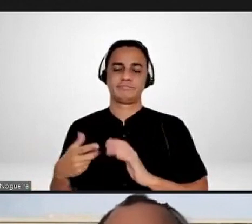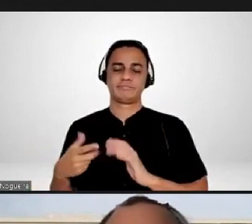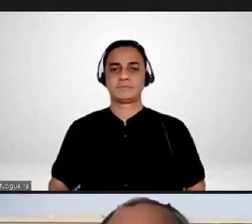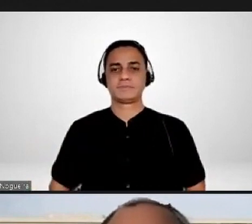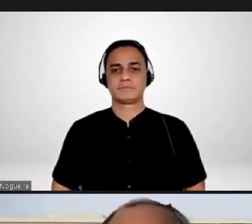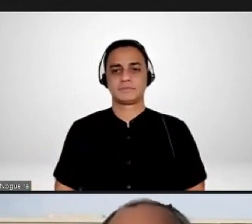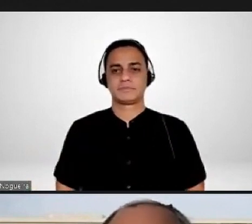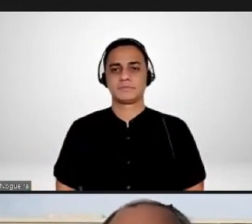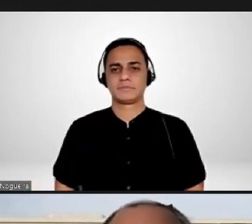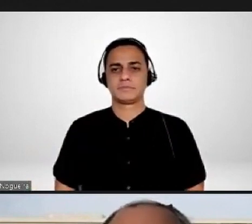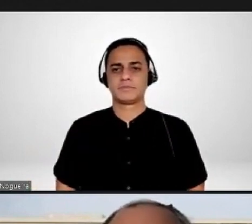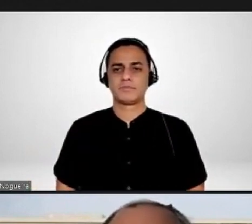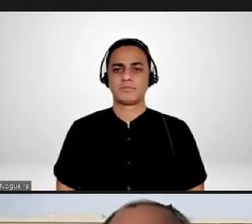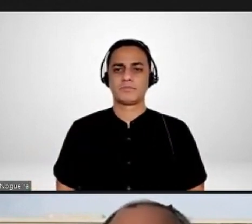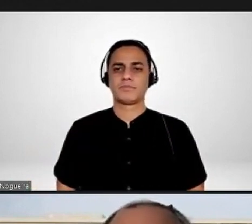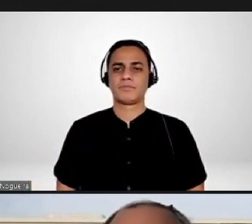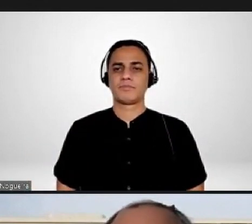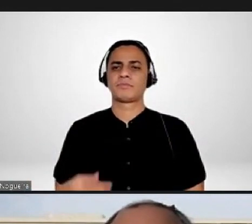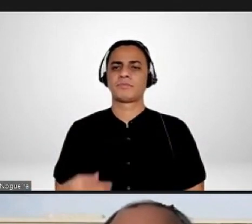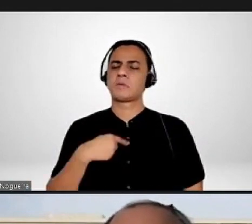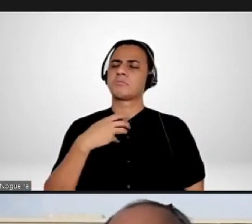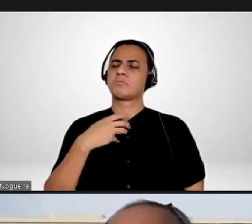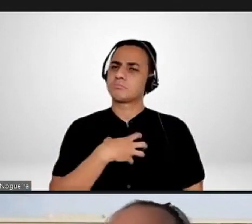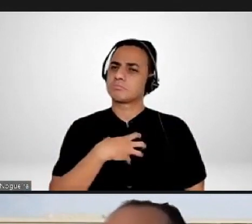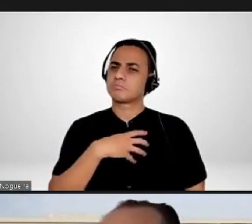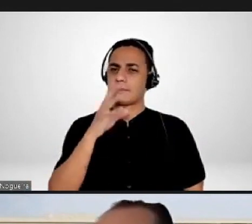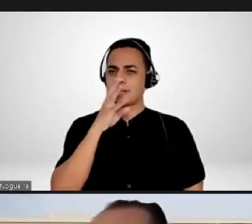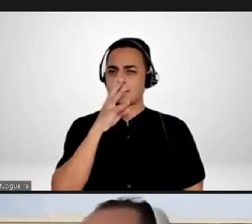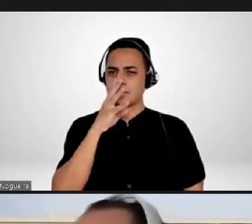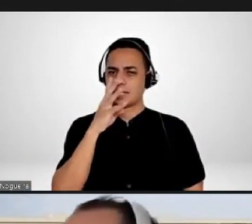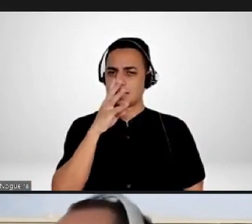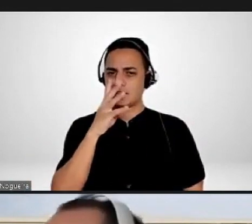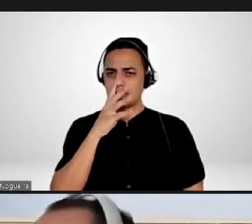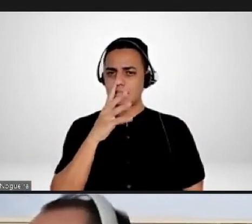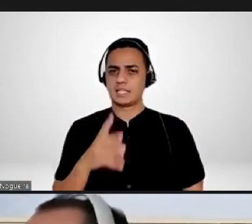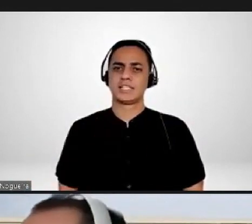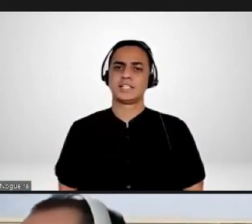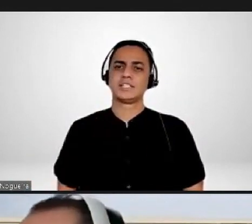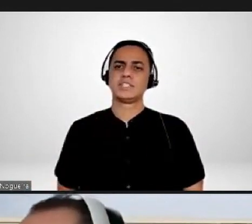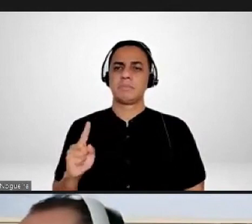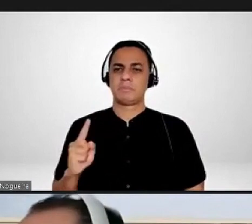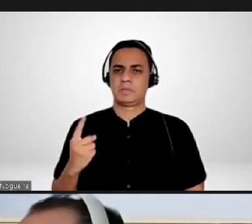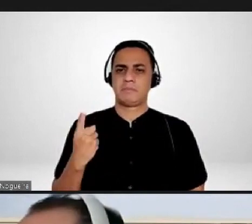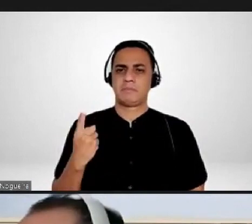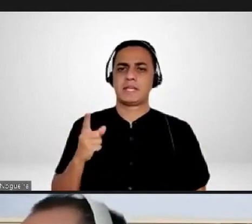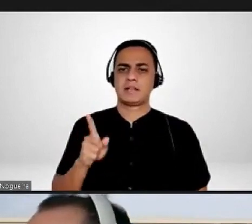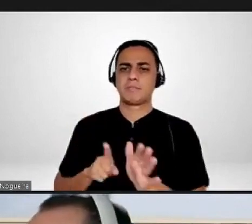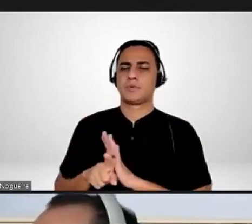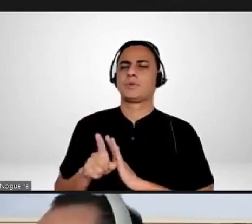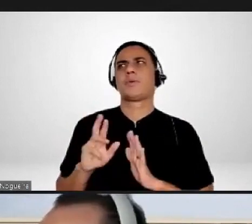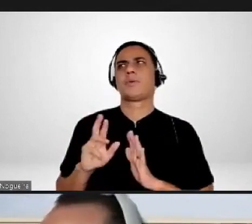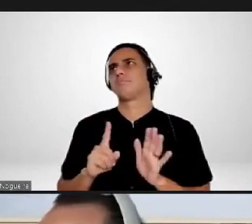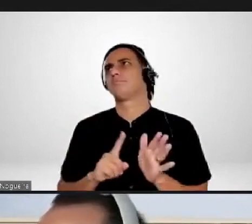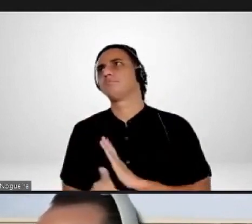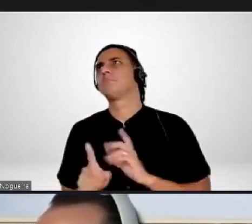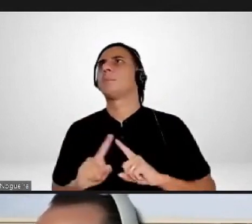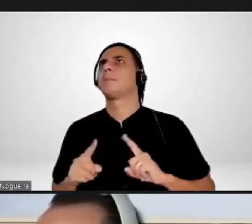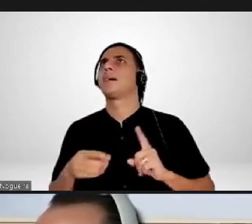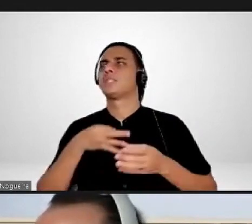eu achei assim impressionante. A minha primeira questão que eu tenho, não seria uma questão, mas são